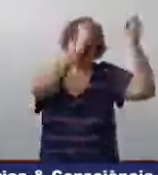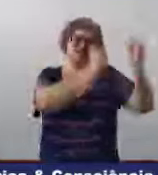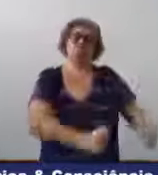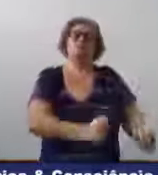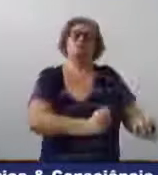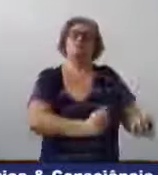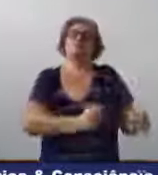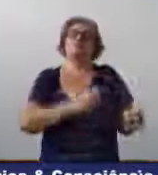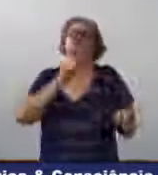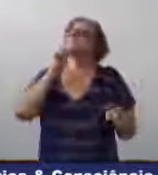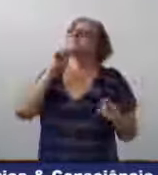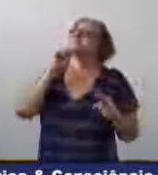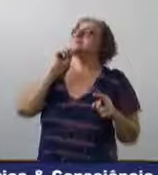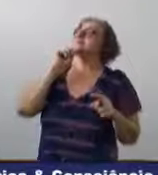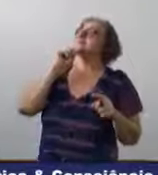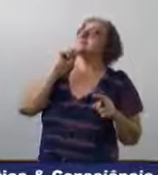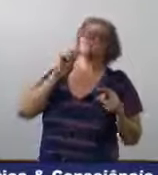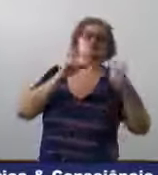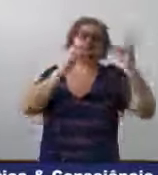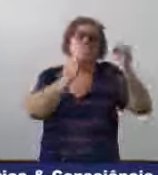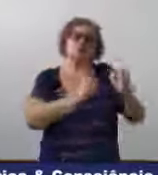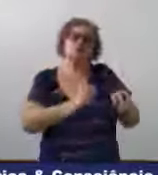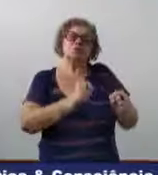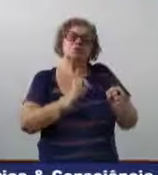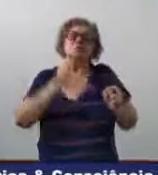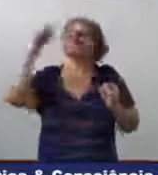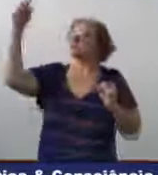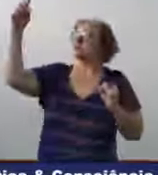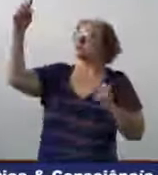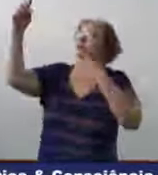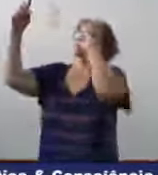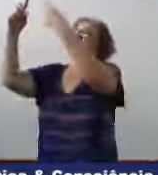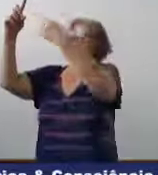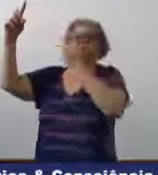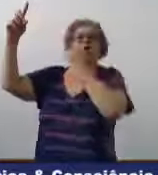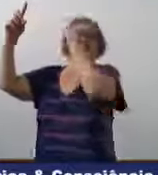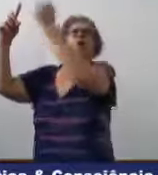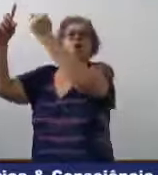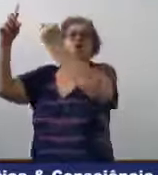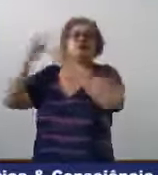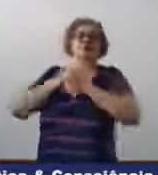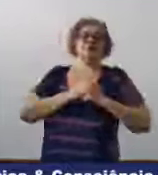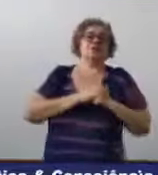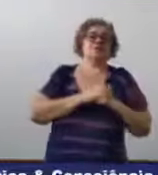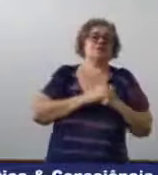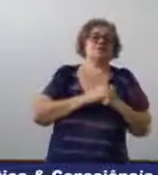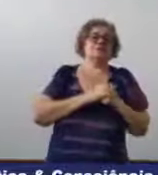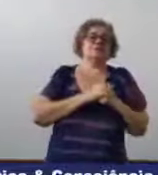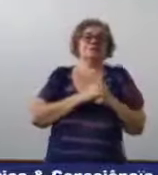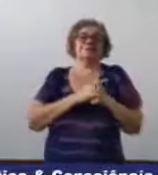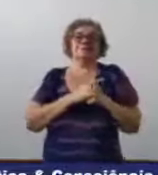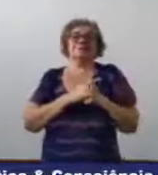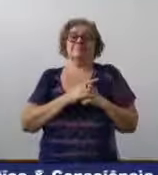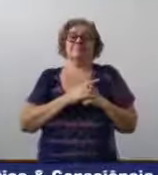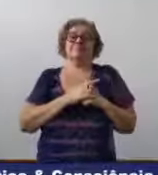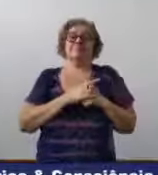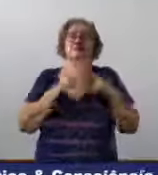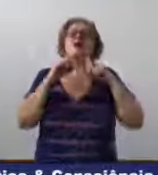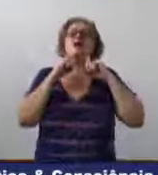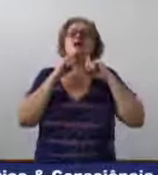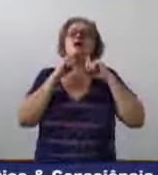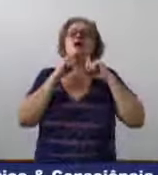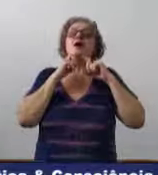tão poderosos que nem nos demos conta, porque já estamos preocupando e ofendendo a própria inteligência suprema. Isso criou